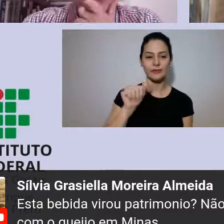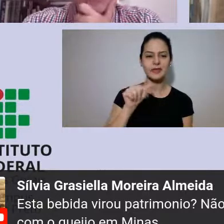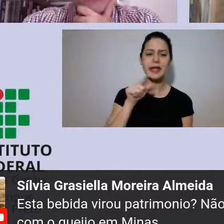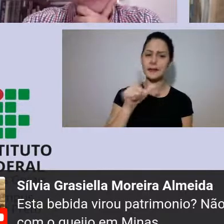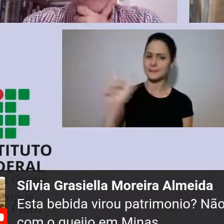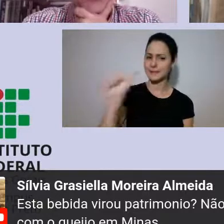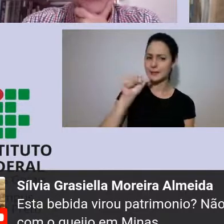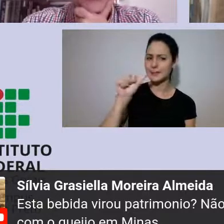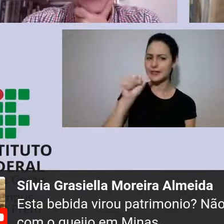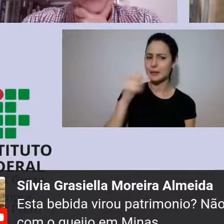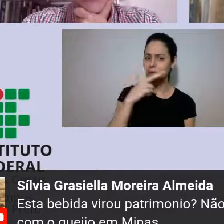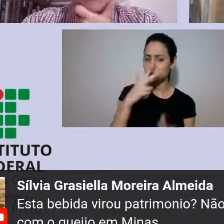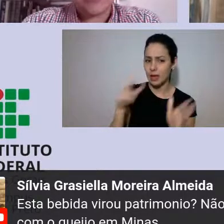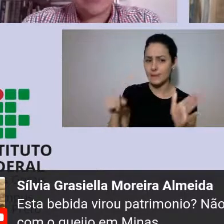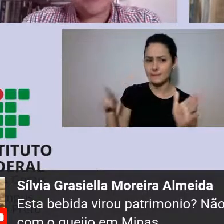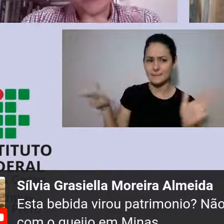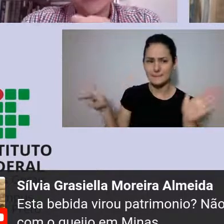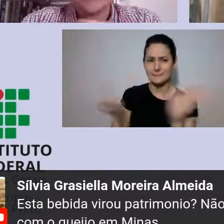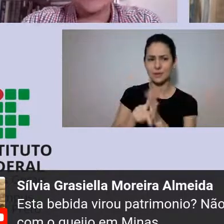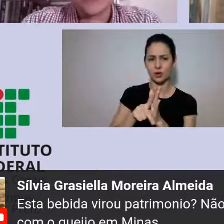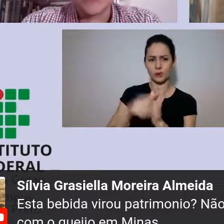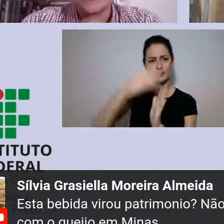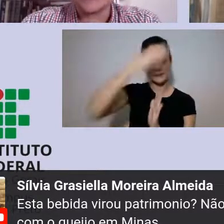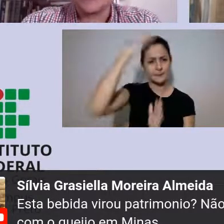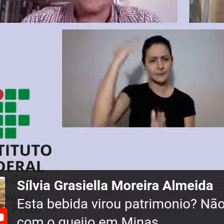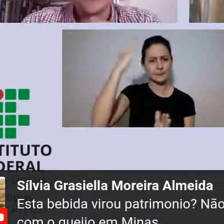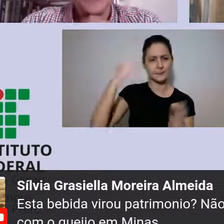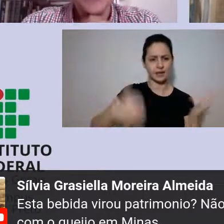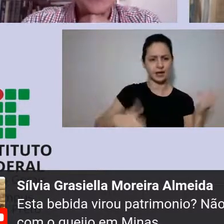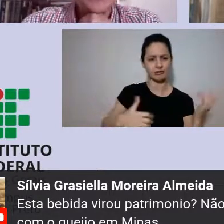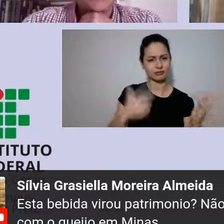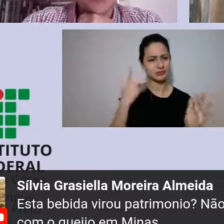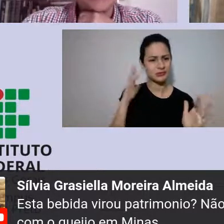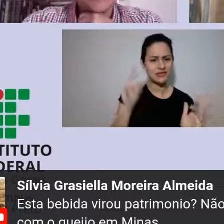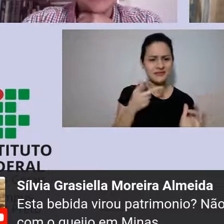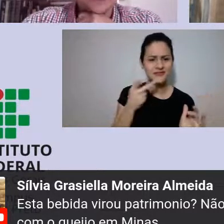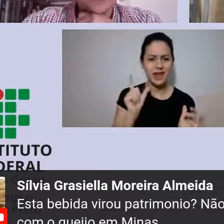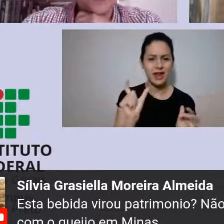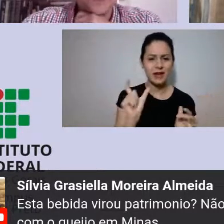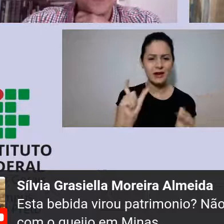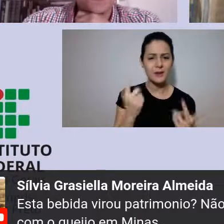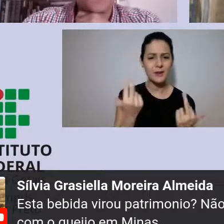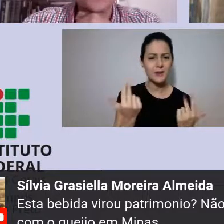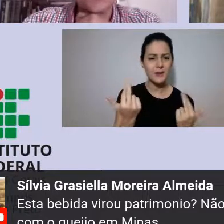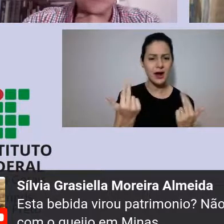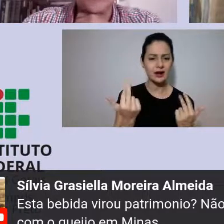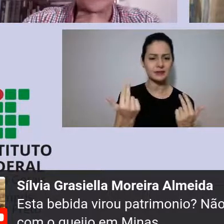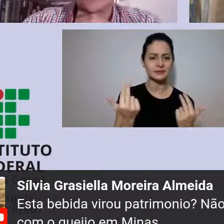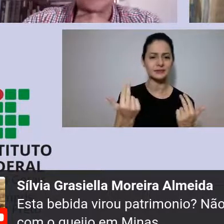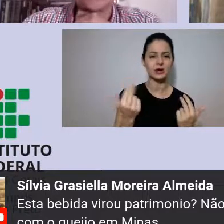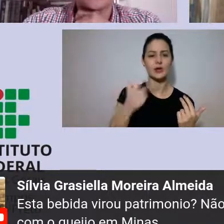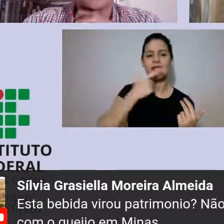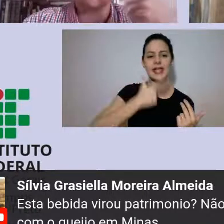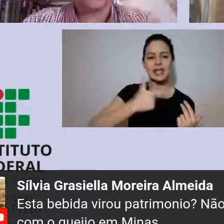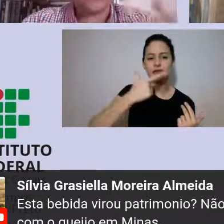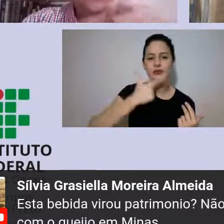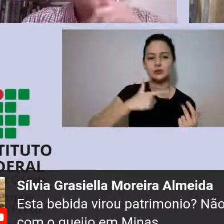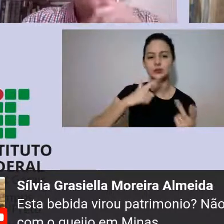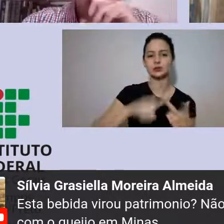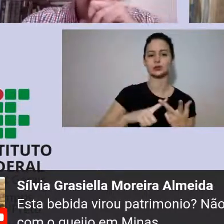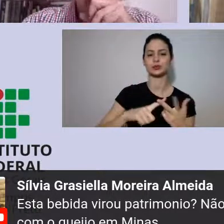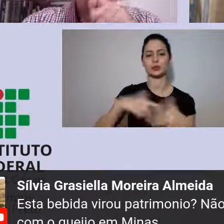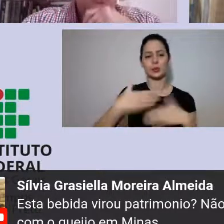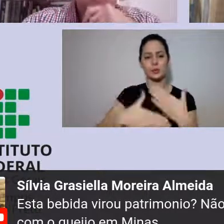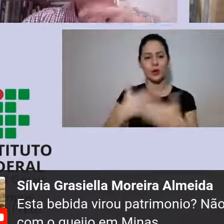bebida virou patrimônio, né? E ela está falando aqui que não sabe se é assim que fala, igual aconteceu com queijo Minas, né? Processo de modo